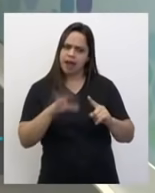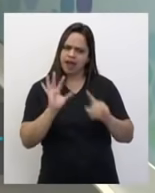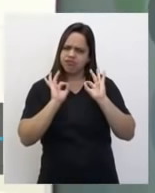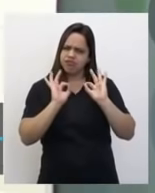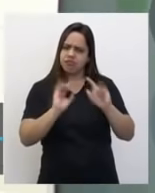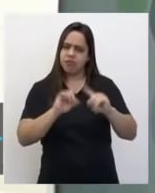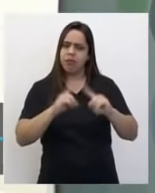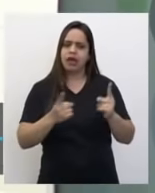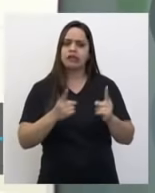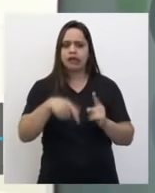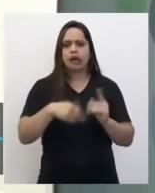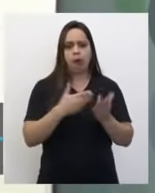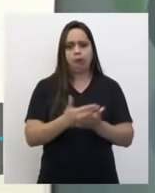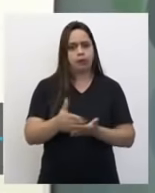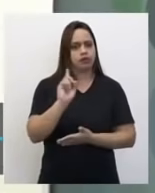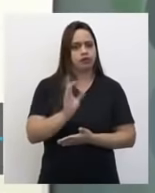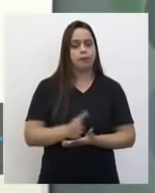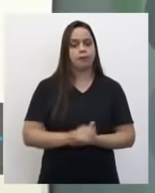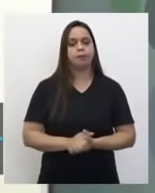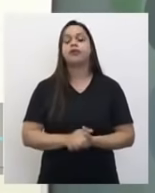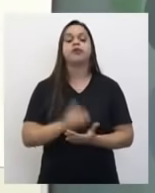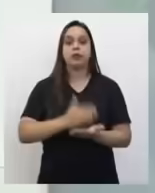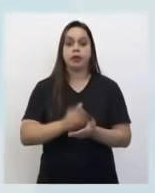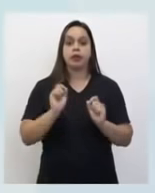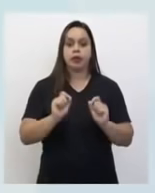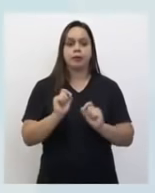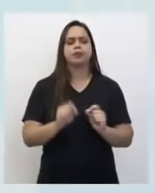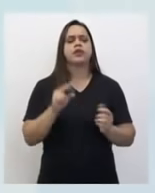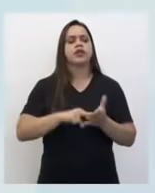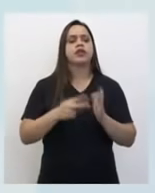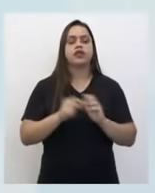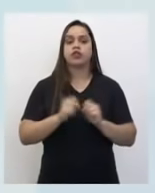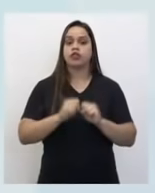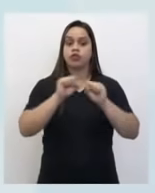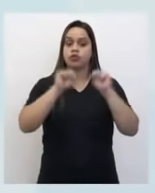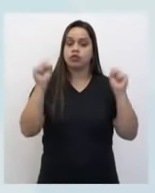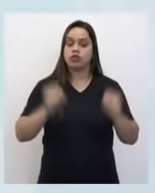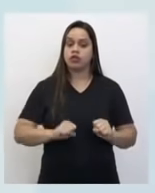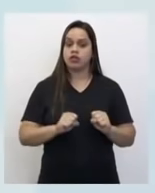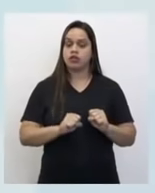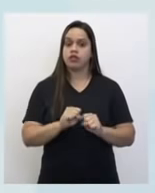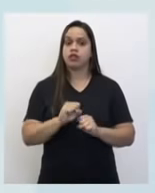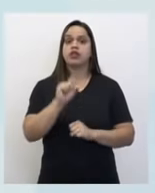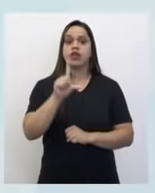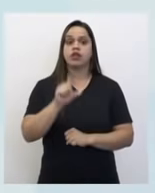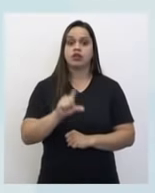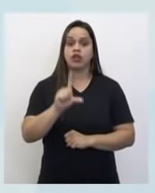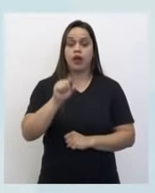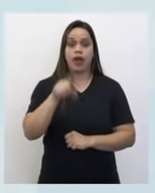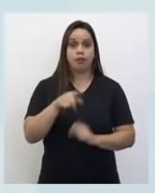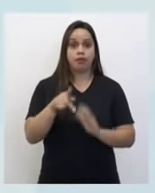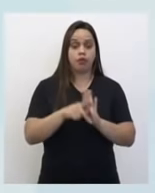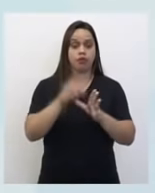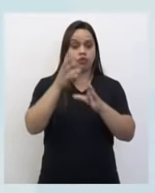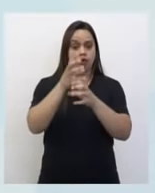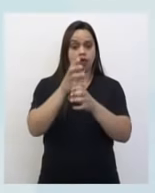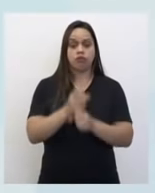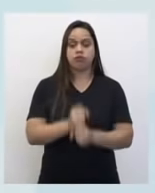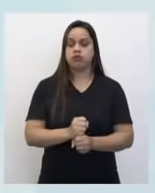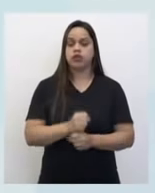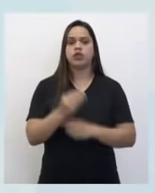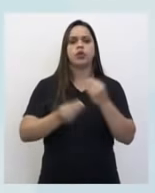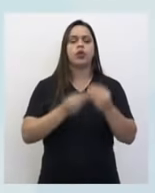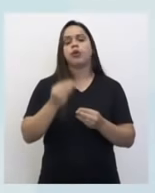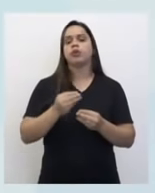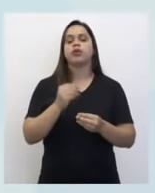vamos começar, né, essa aula. Então, o que que é o sistema binário? Ele é um sistema de contagem, tá? E ele vai ser ficou